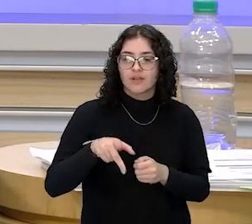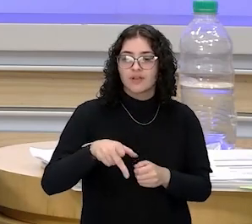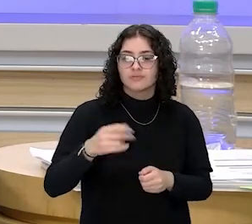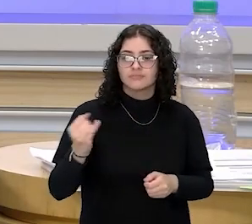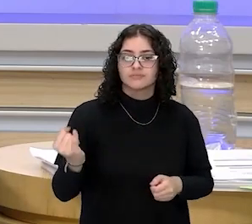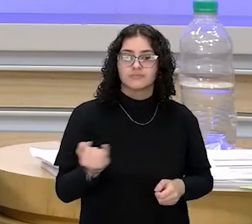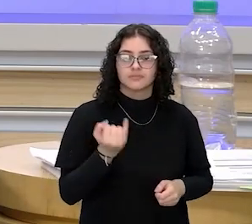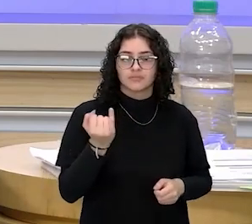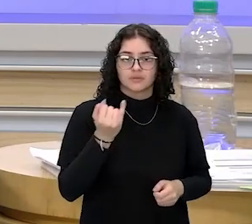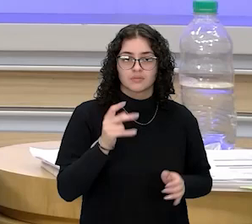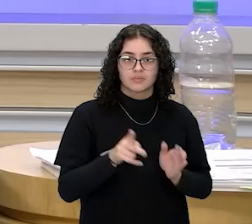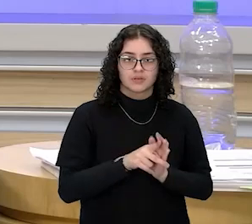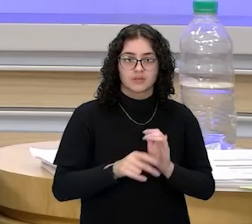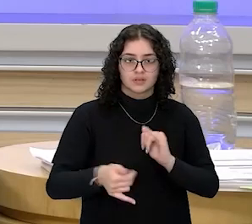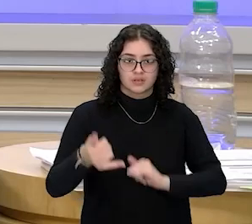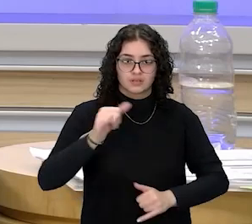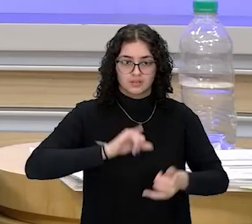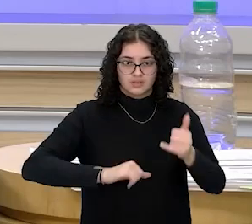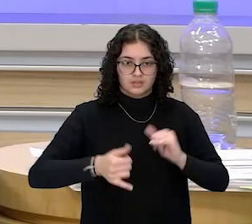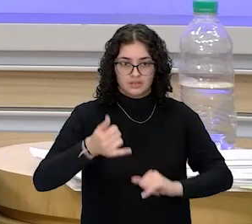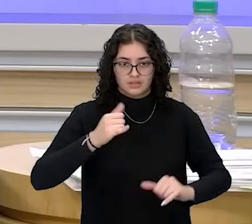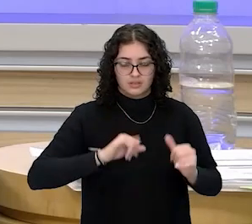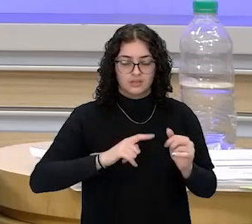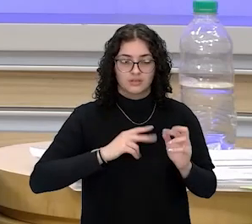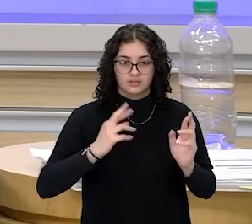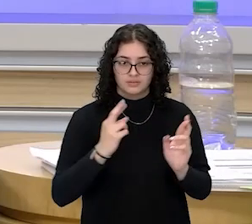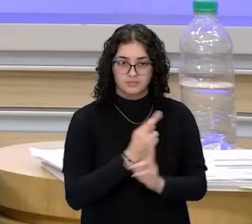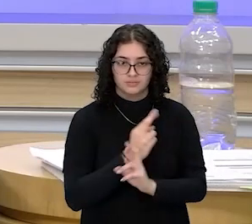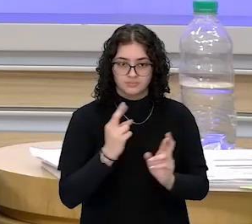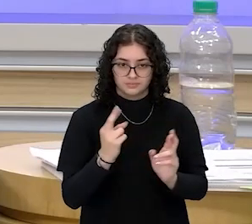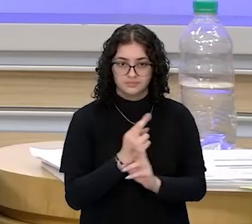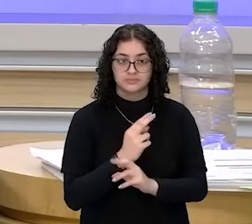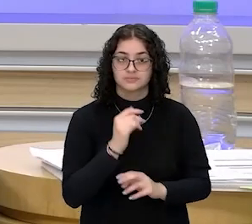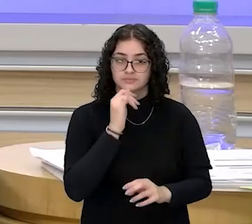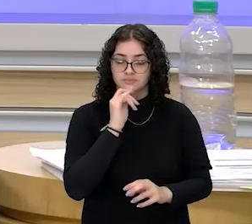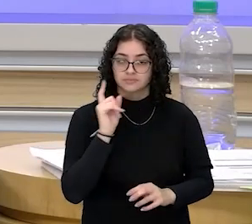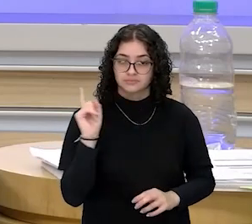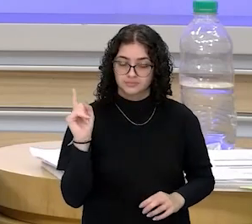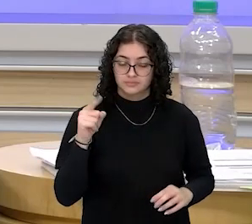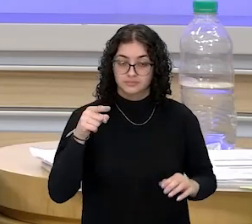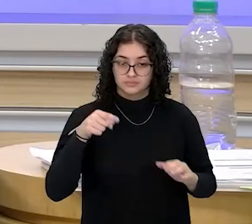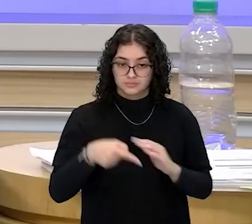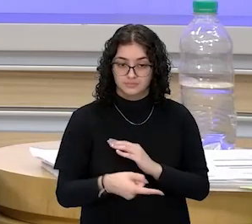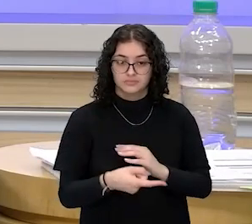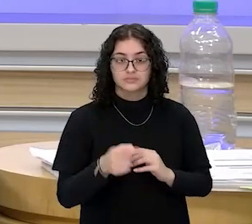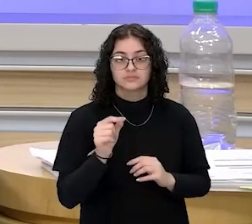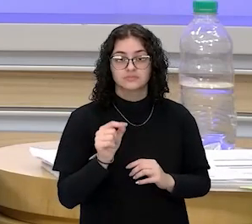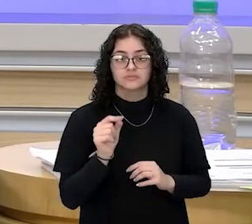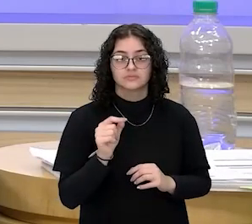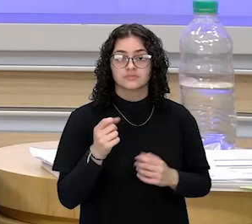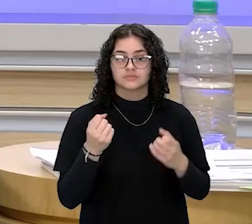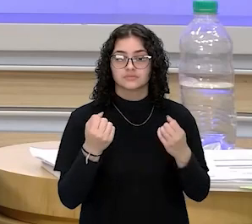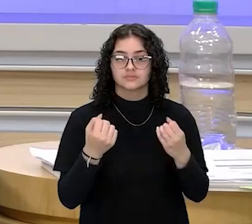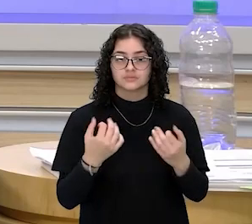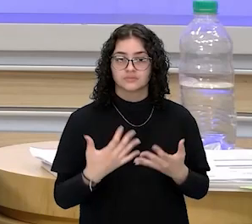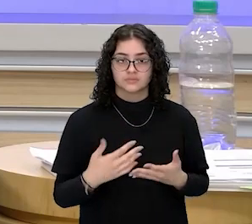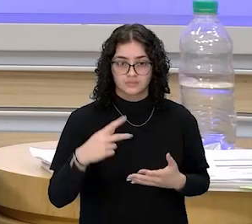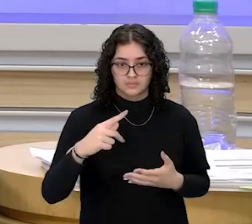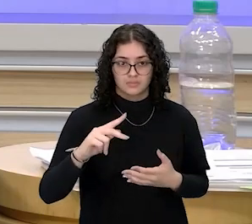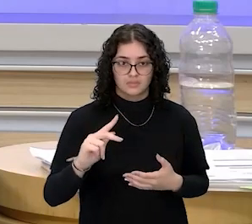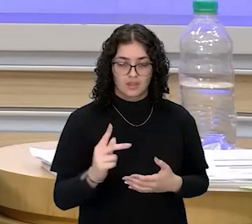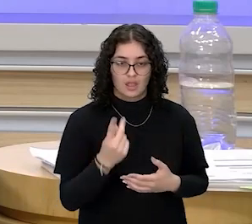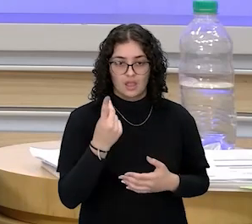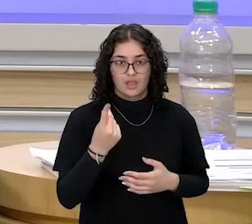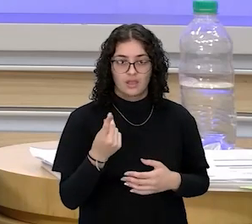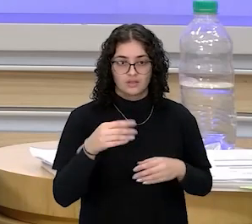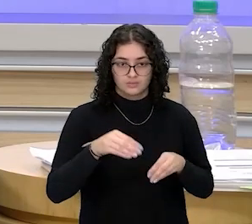importância da química na atuação dessas relações. Aqui, nesse caso, no nosso aprofundamento, o que a gente vai falar é sobre pH do